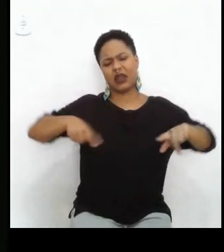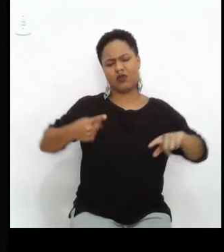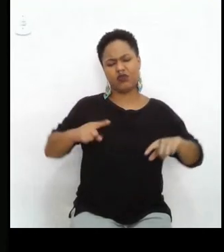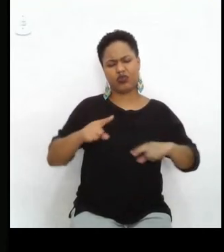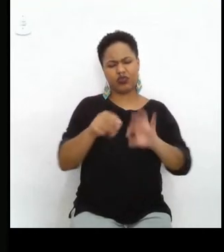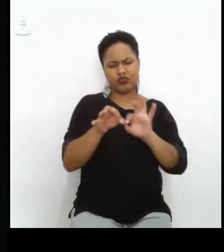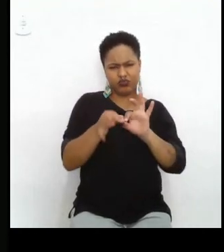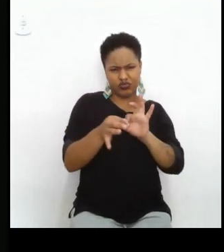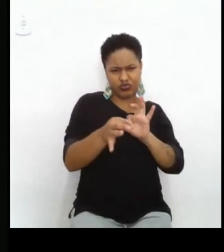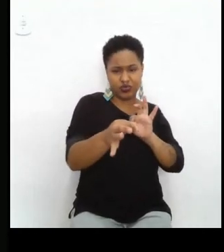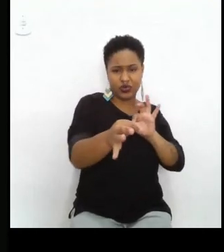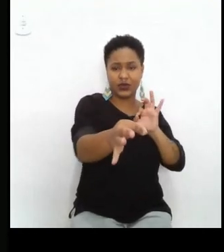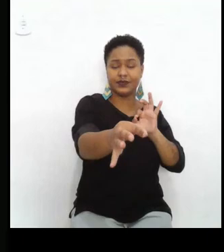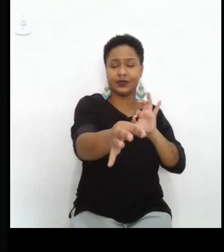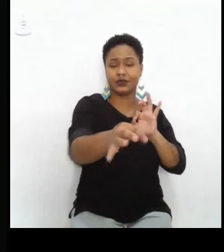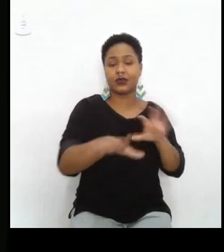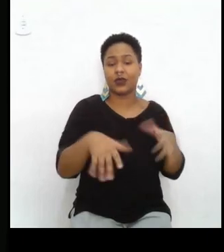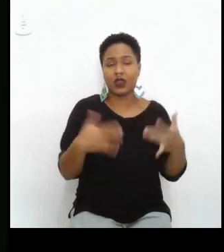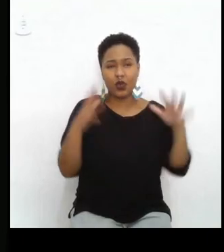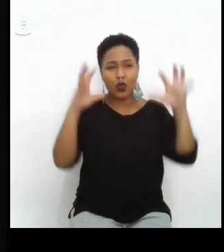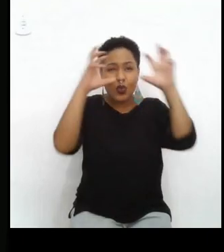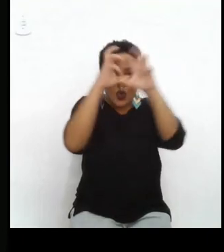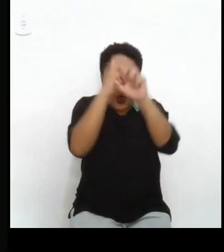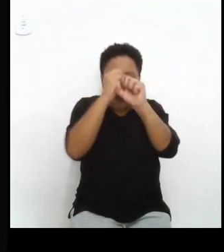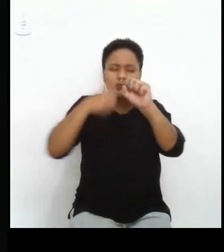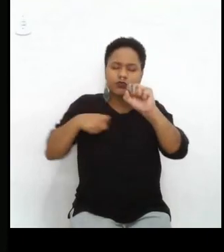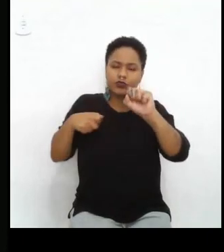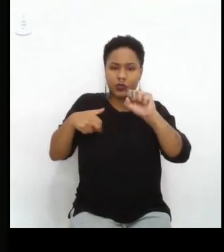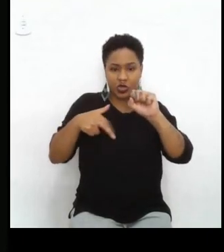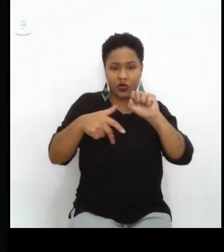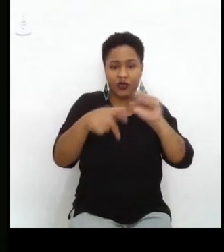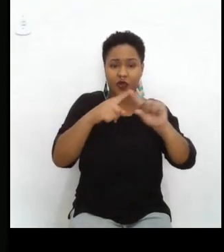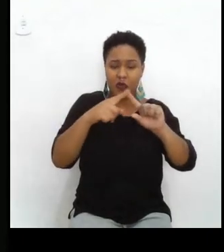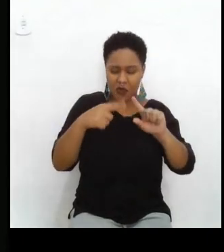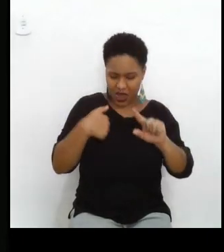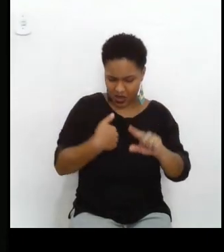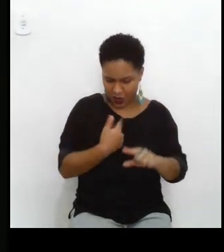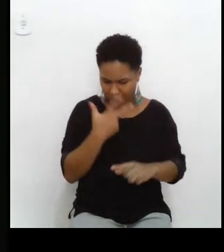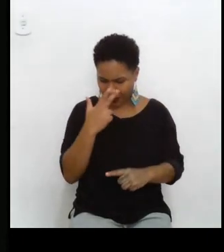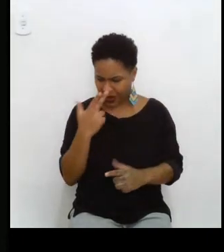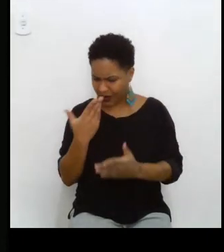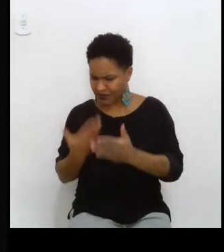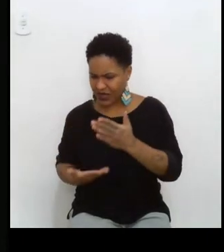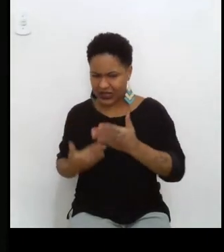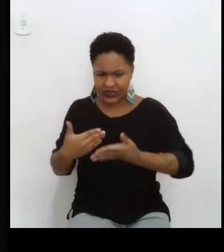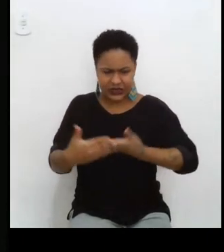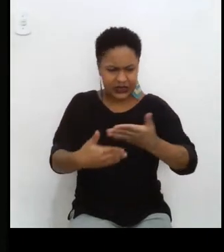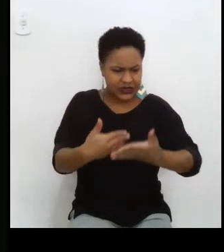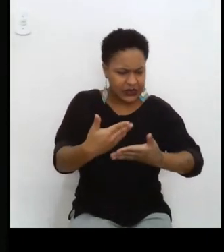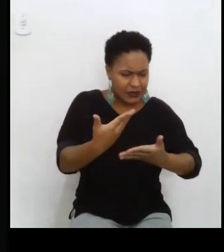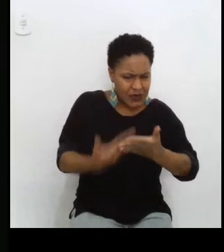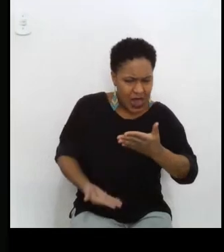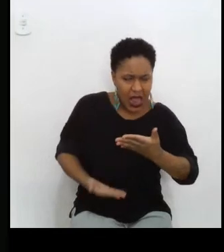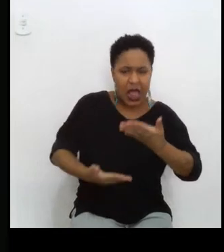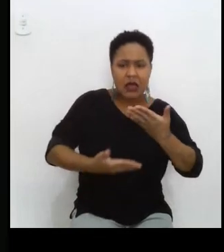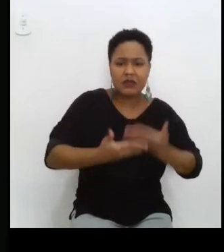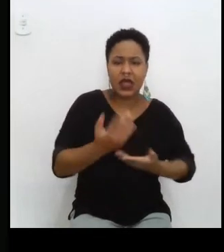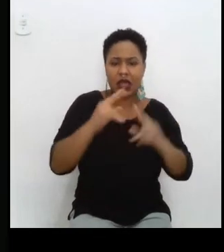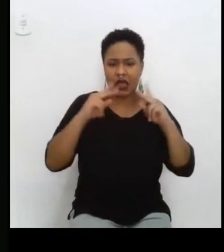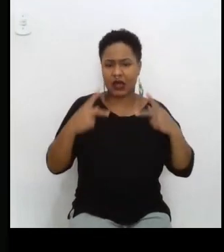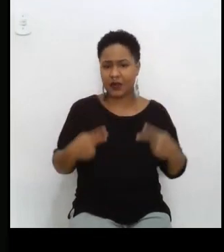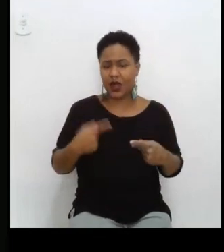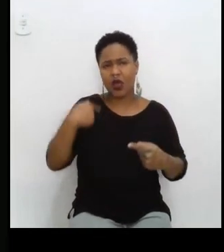então escuridão eu vou na parte de mim se perdem conforme a van Então me lembra que eu não